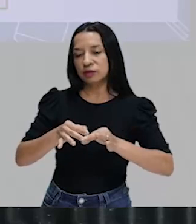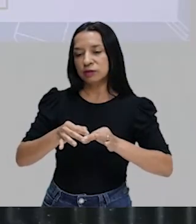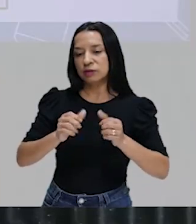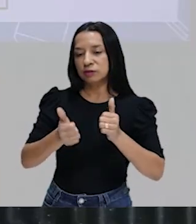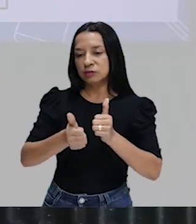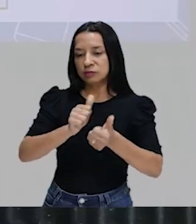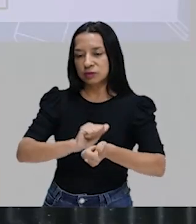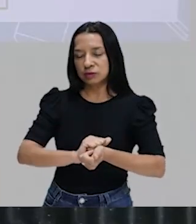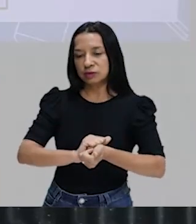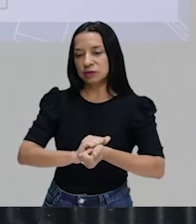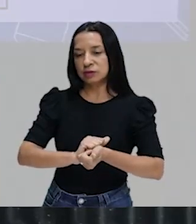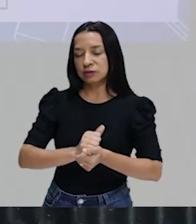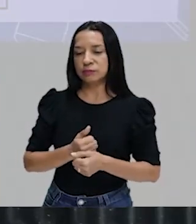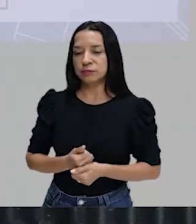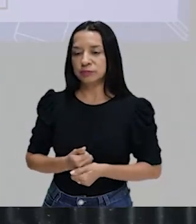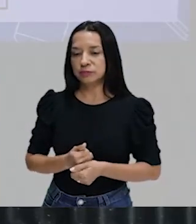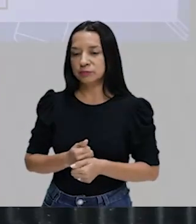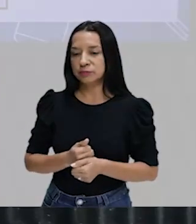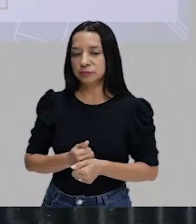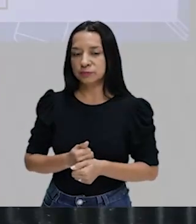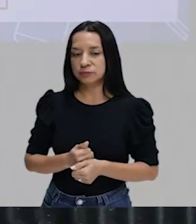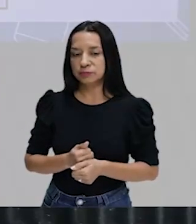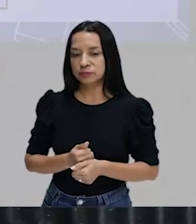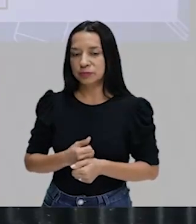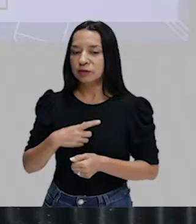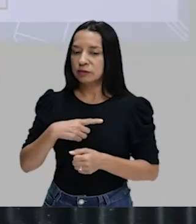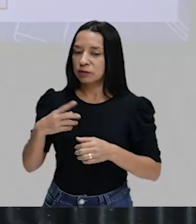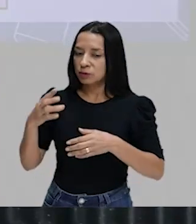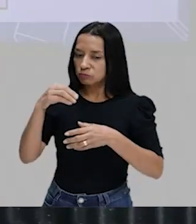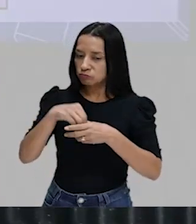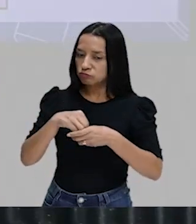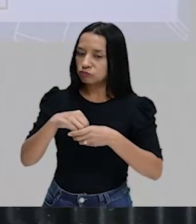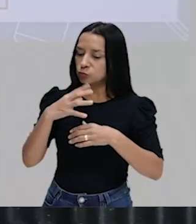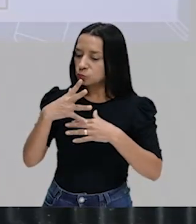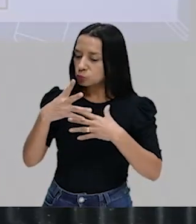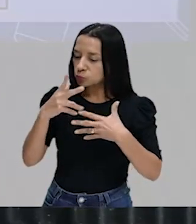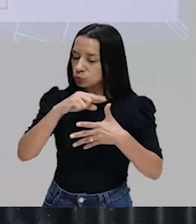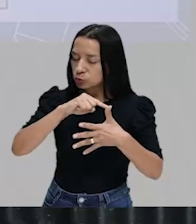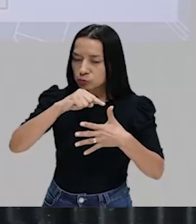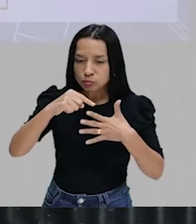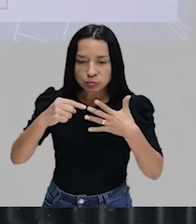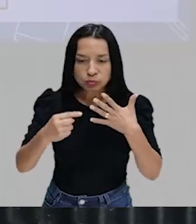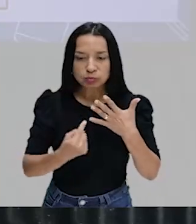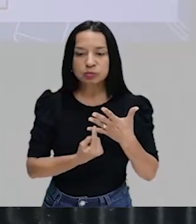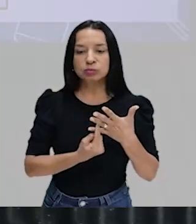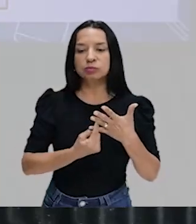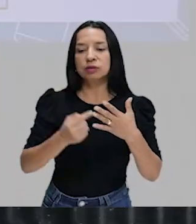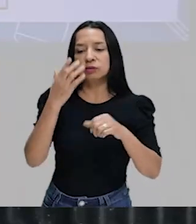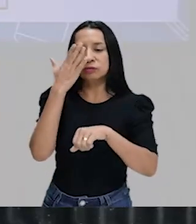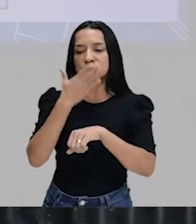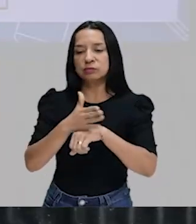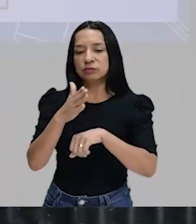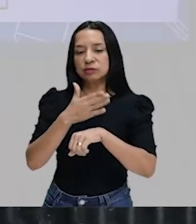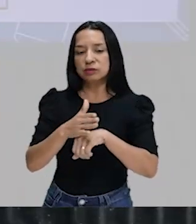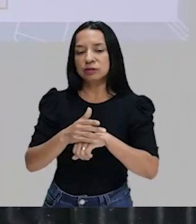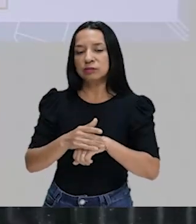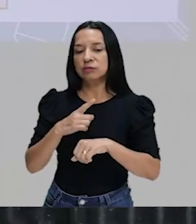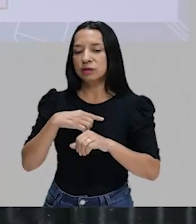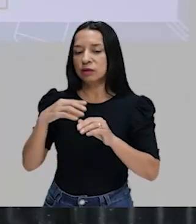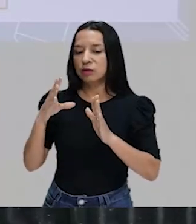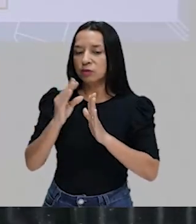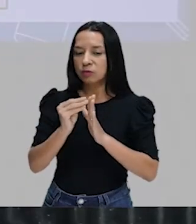profissional. Eles incluem todos os aspectos e tarefas do treino, determinando o conteúdo,